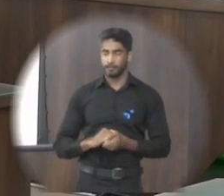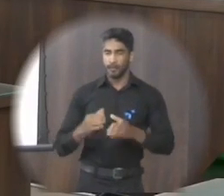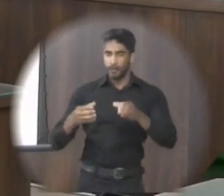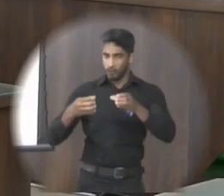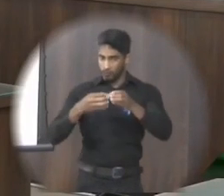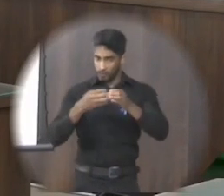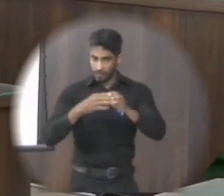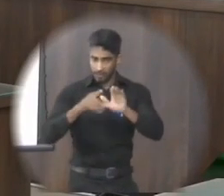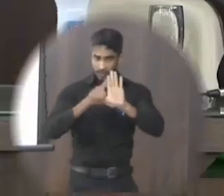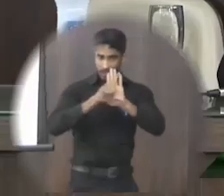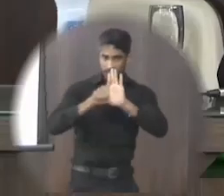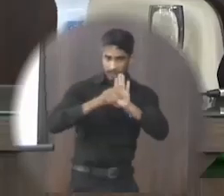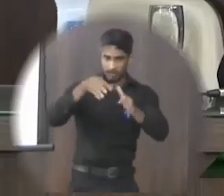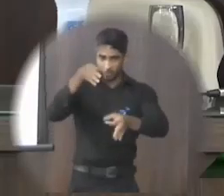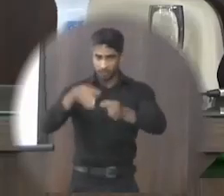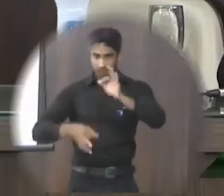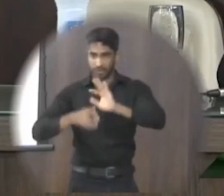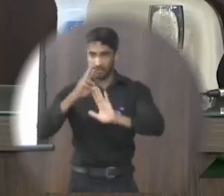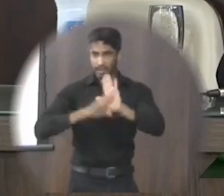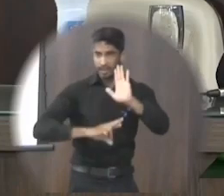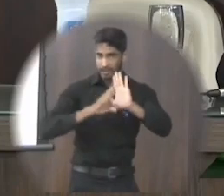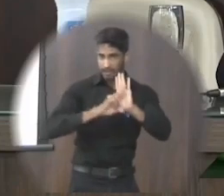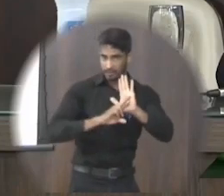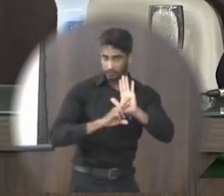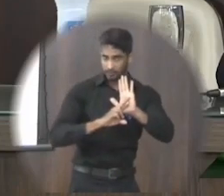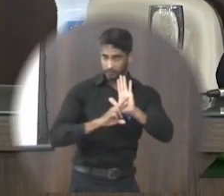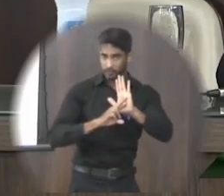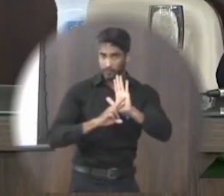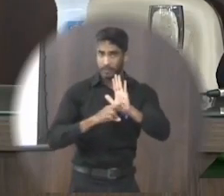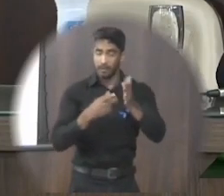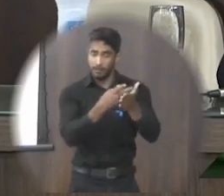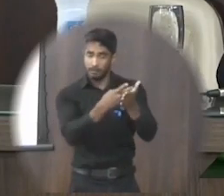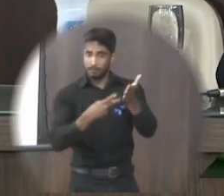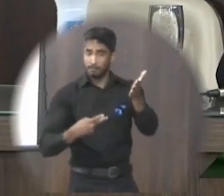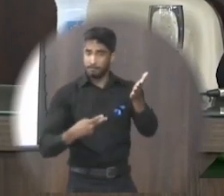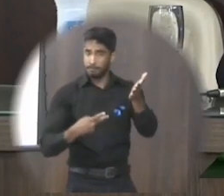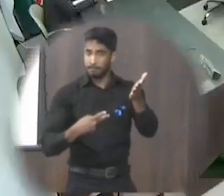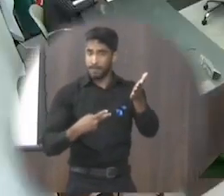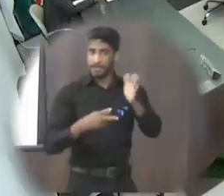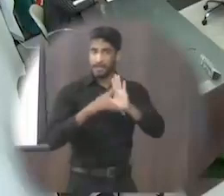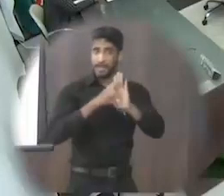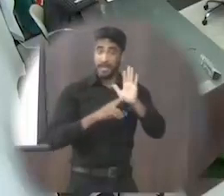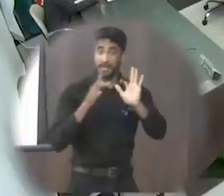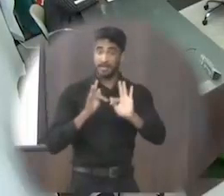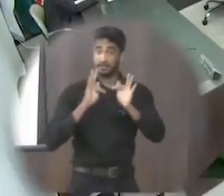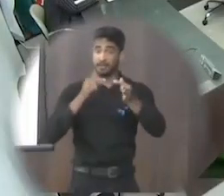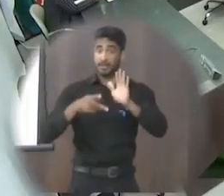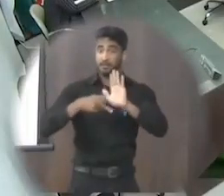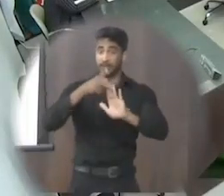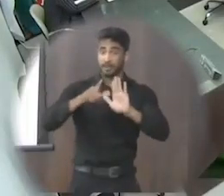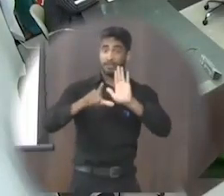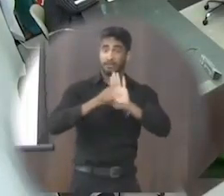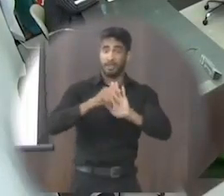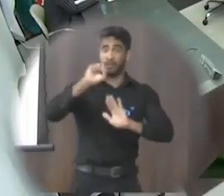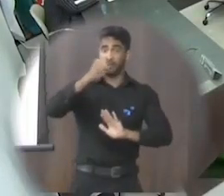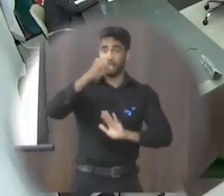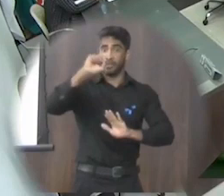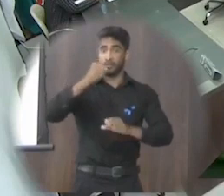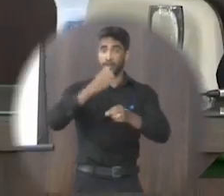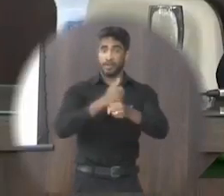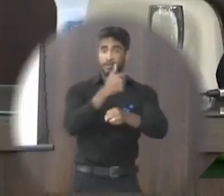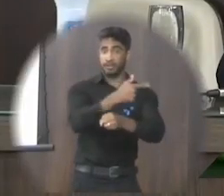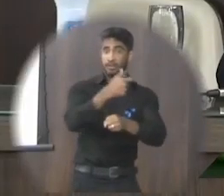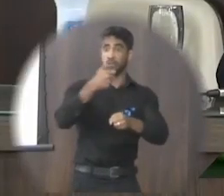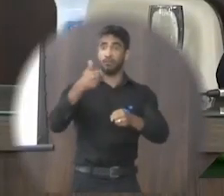Comissão de Legislação, Justiça e Redação. Parecer da redação final sobre o projeto de lei